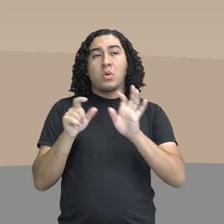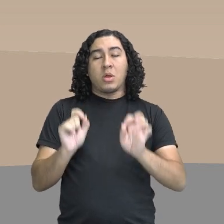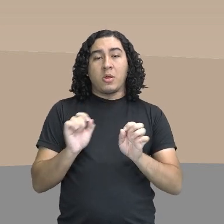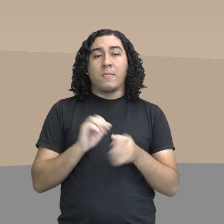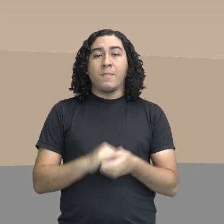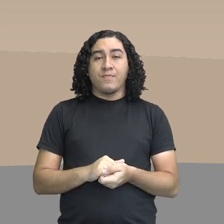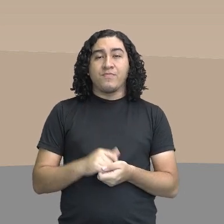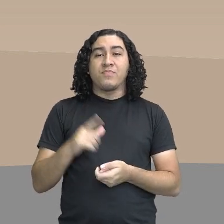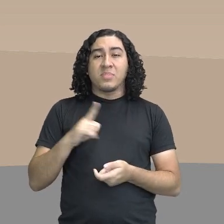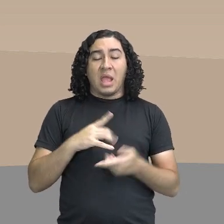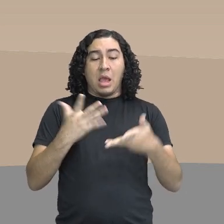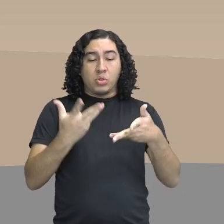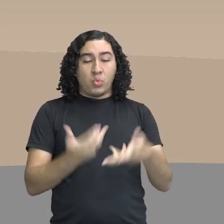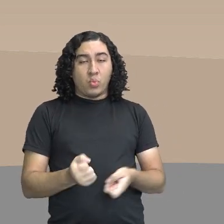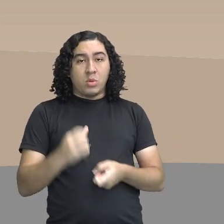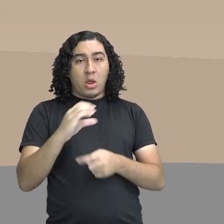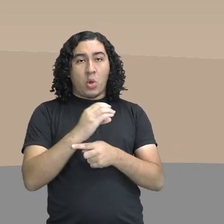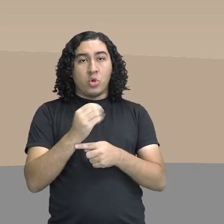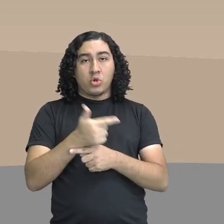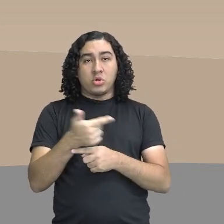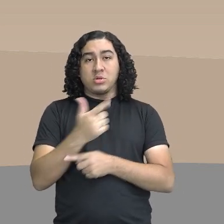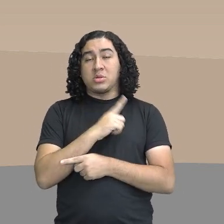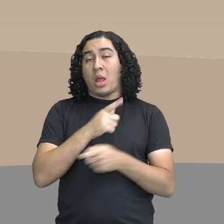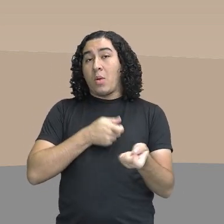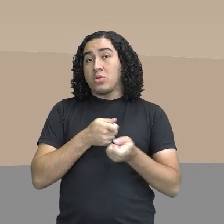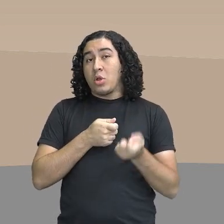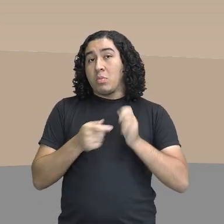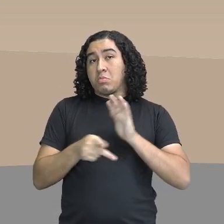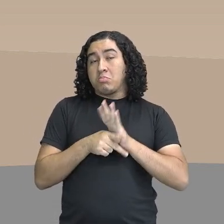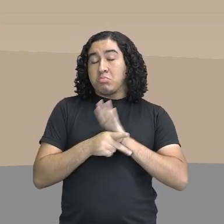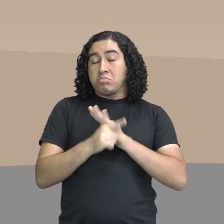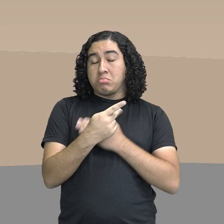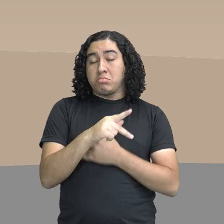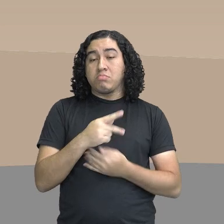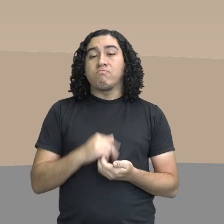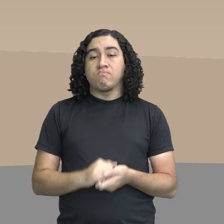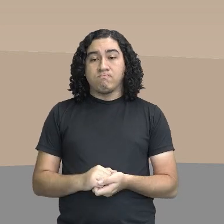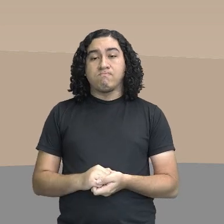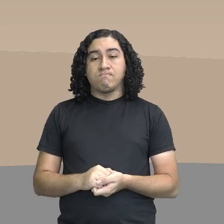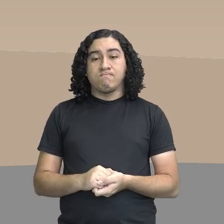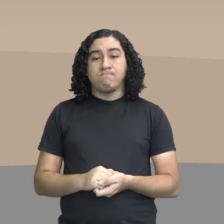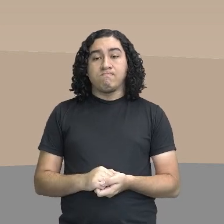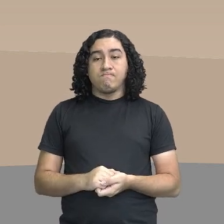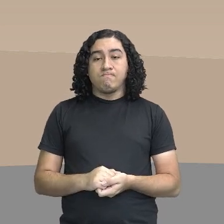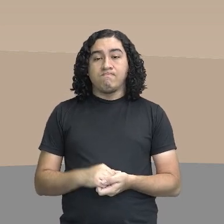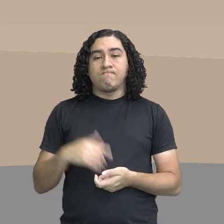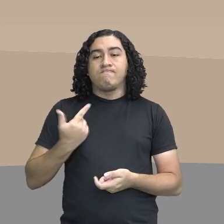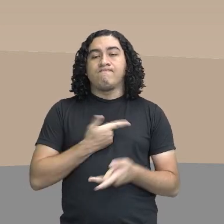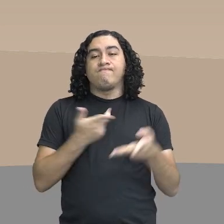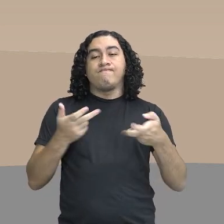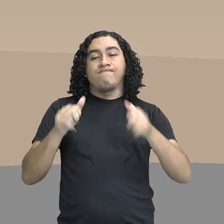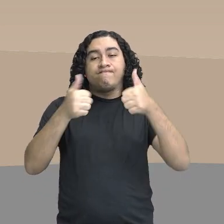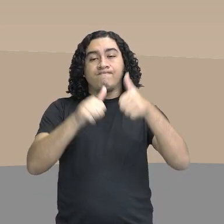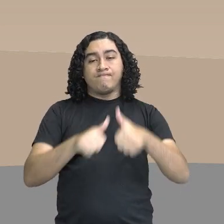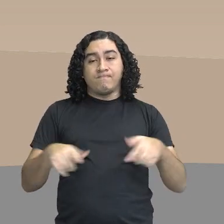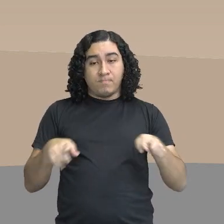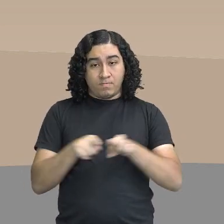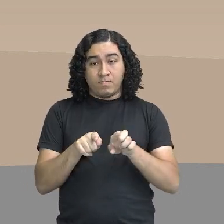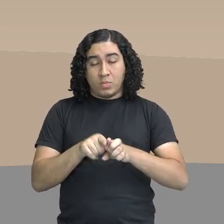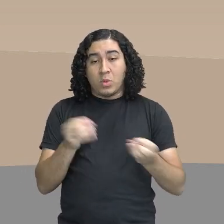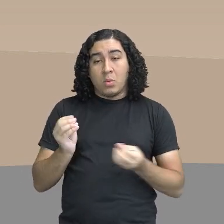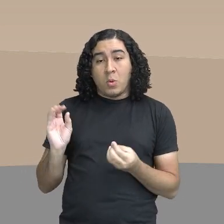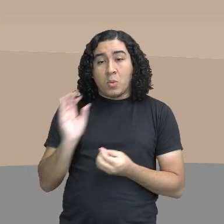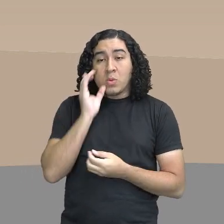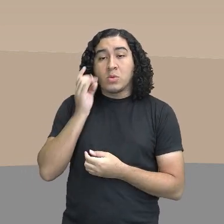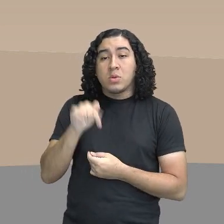consumidouros de carbono, desempenhando um papel crucial na regulação desses níveis. Exatamente, né? A gente pode observar então um pouco mais aí do ciclo do